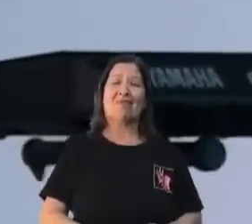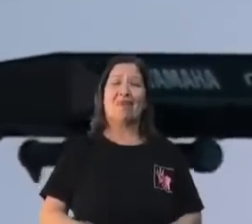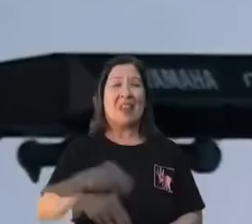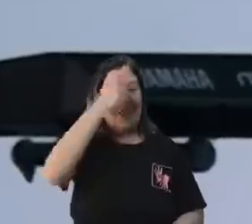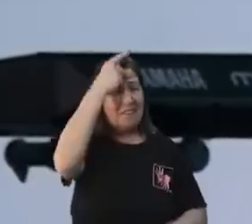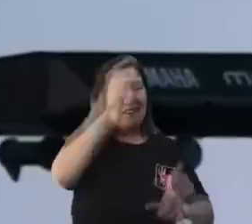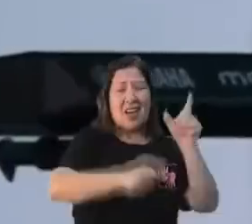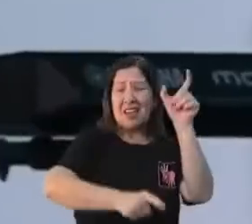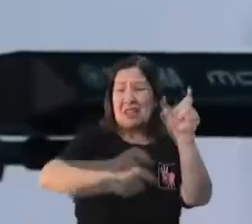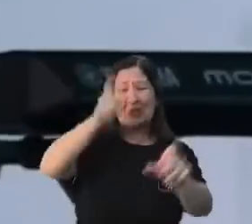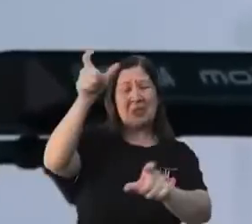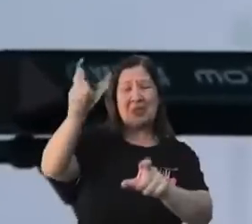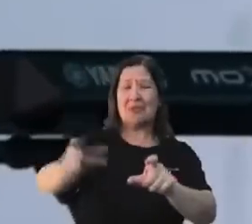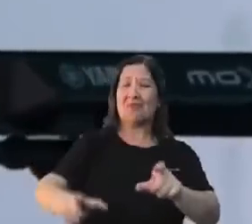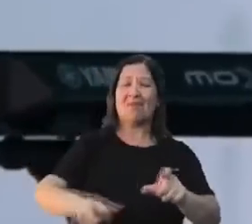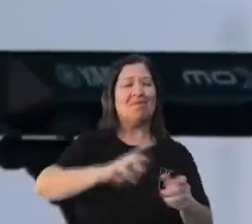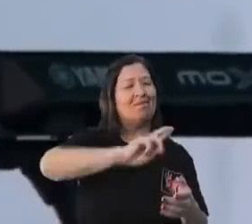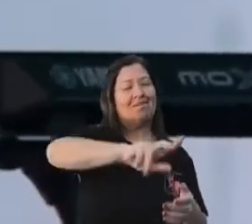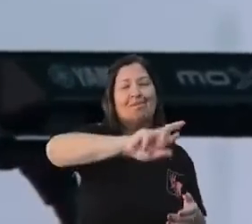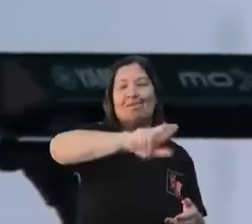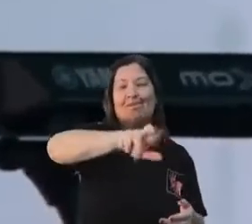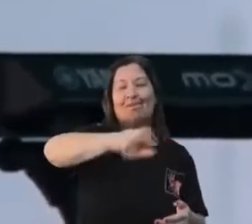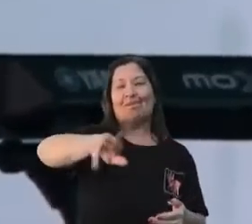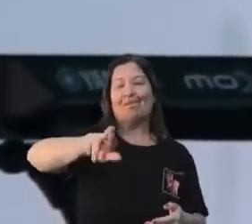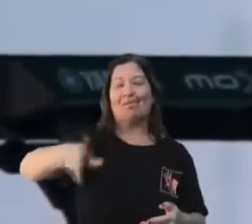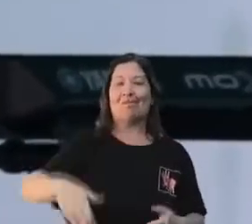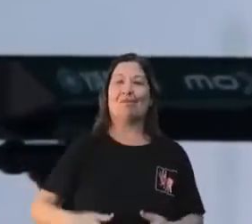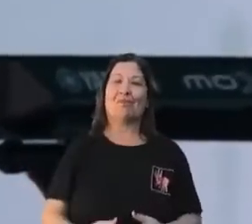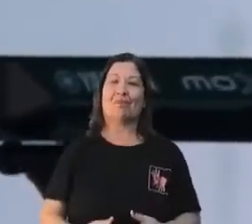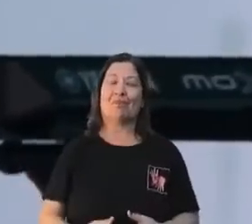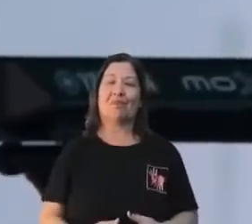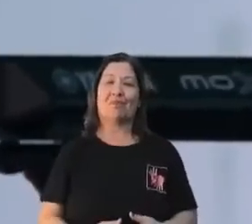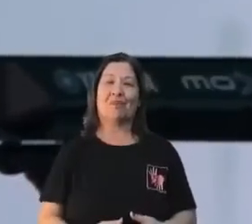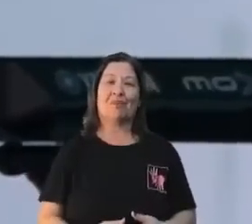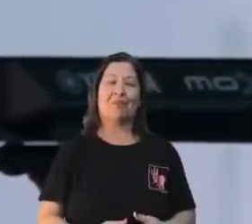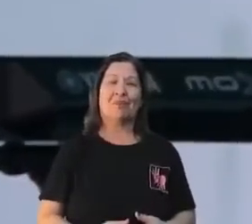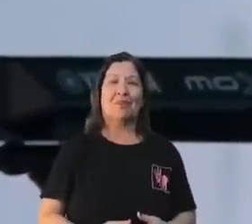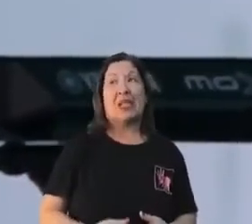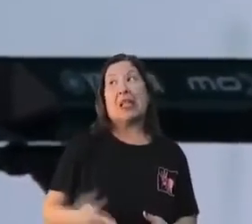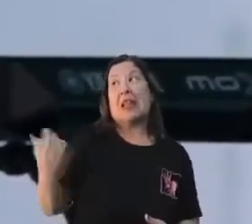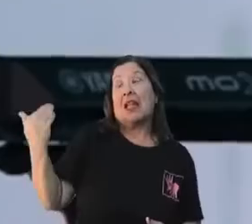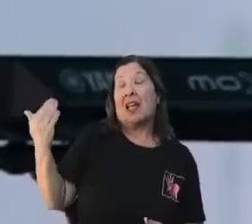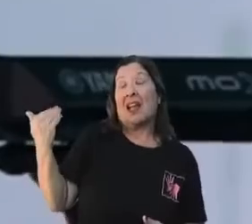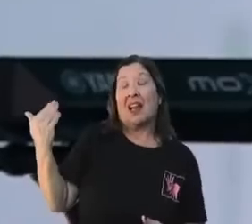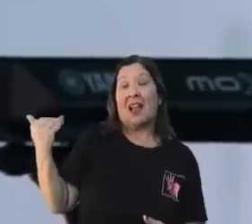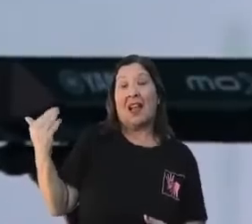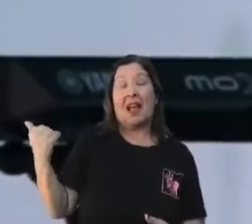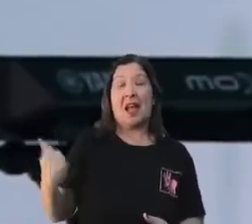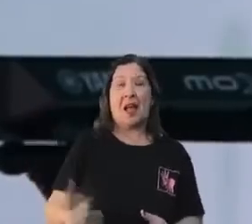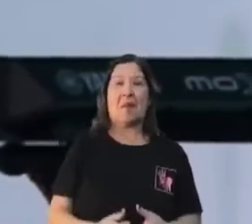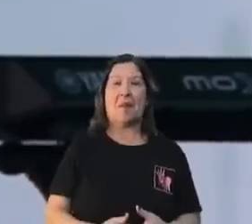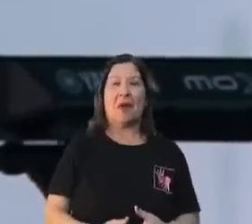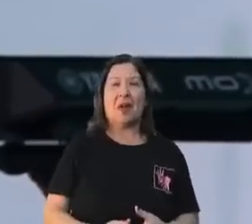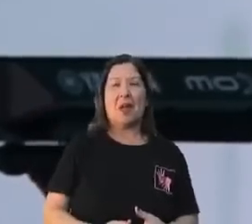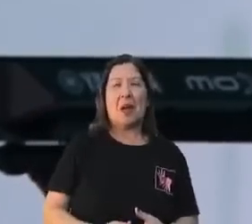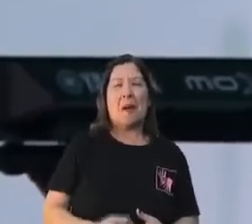anos. Naquela época, cada 17 moravianos sustentava um missionário fora da Alemanha.